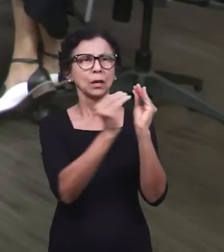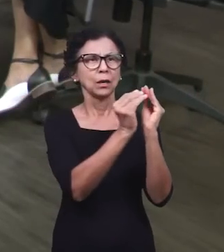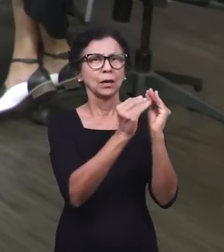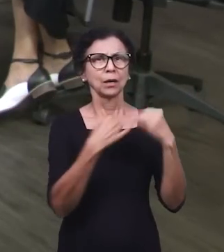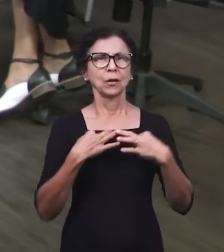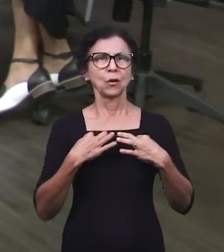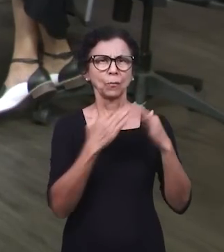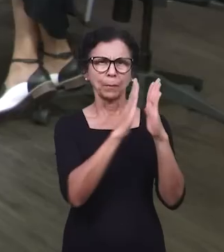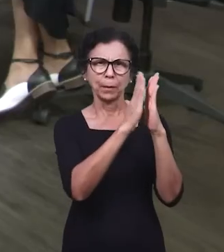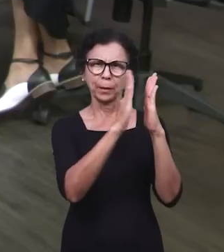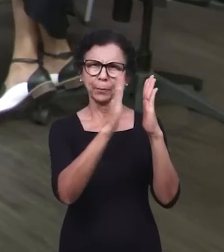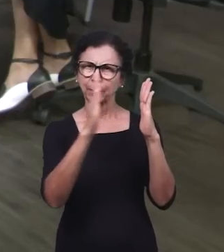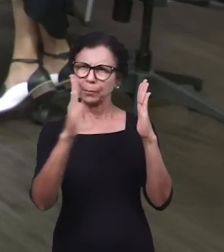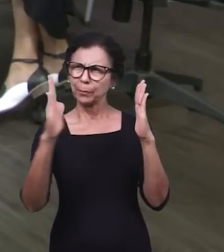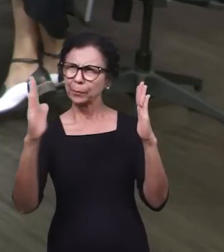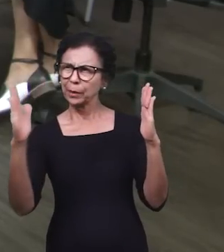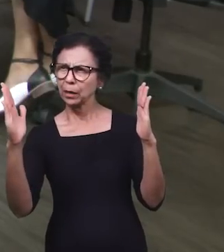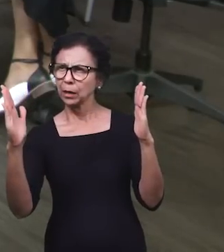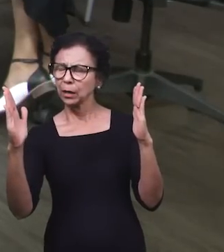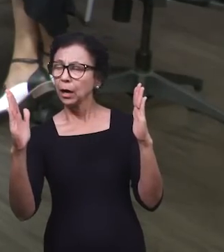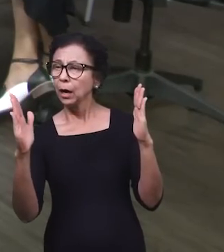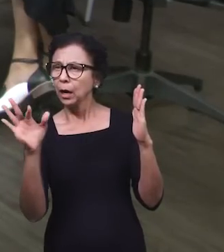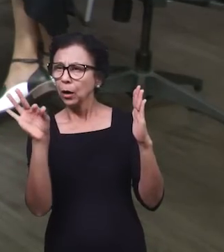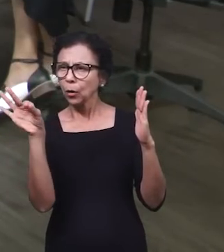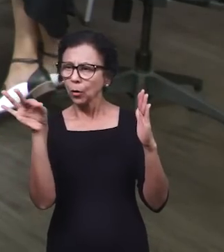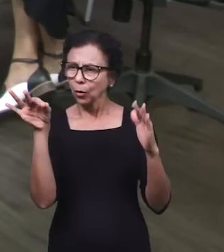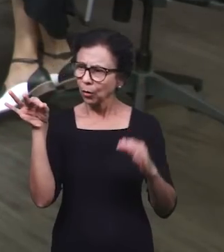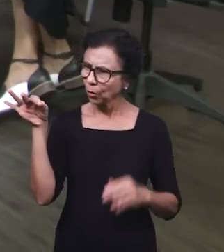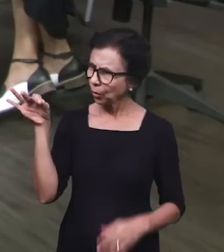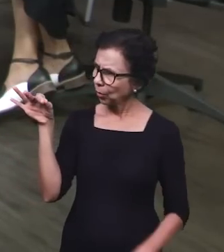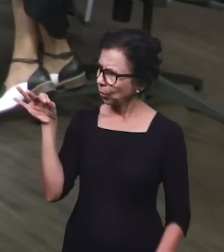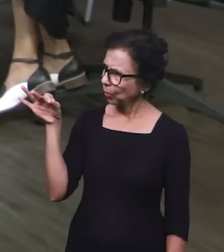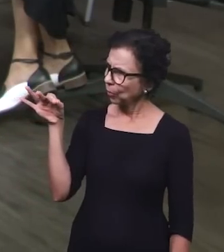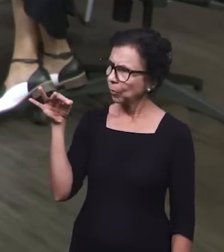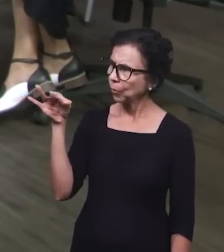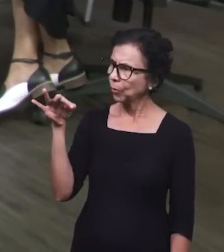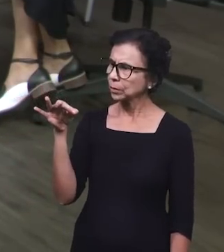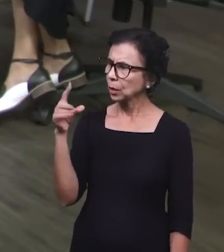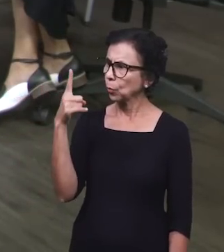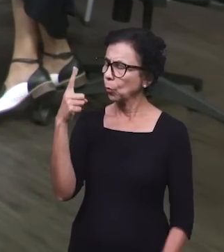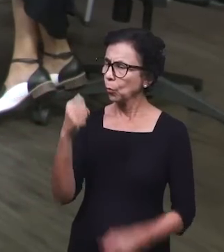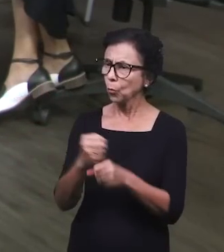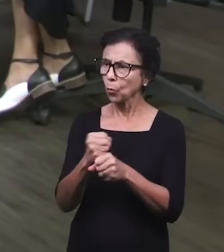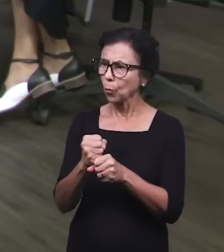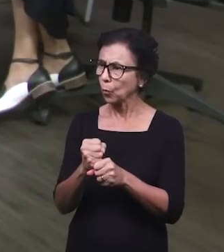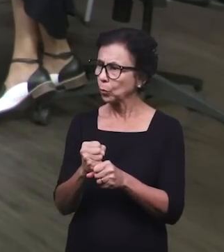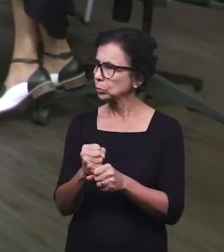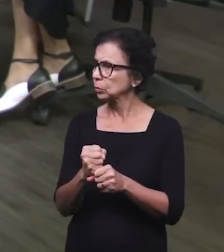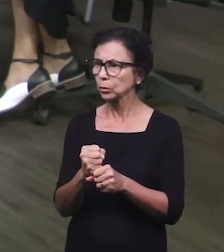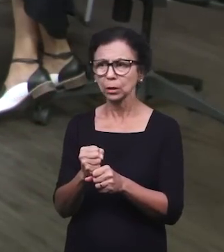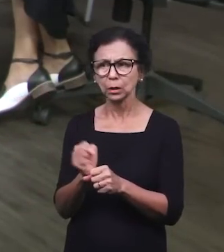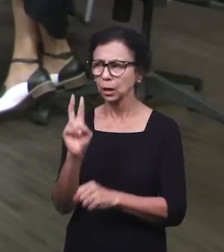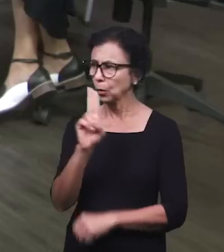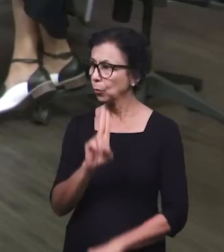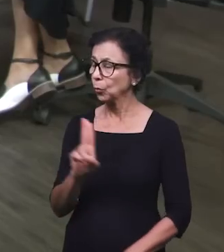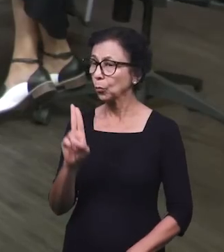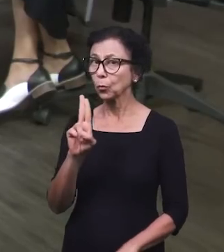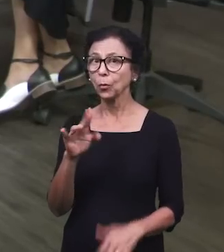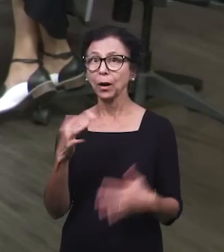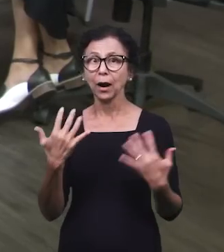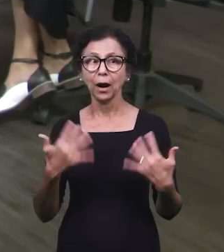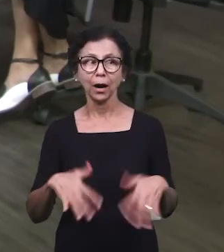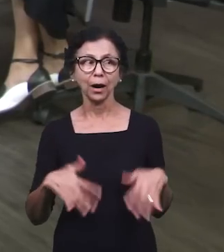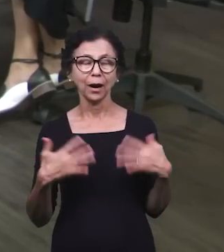a gente está com o guarda-roupa tão cheio de roupa? Porque muitas vezes nós estamos caindo nessas armadilhas e estamos comprando um monte de coisa que a gente não